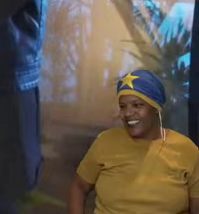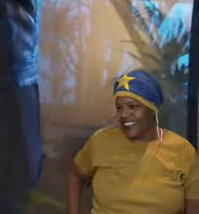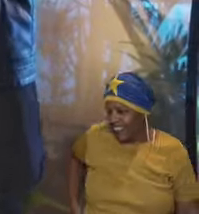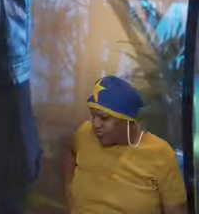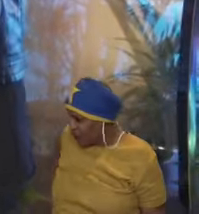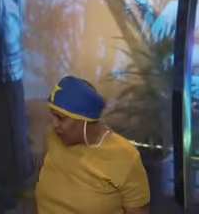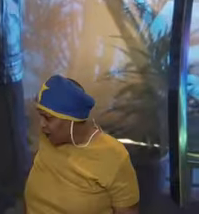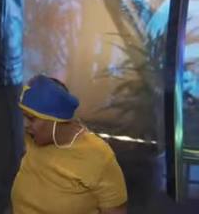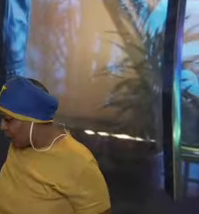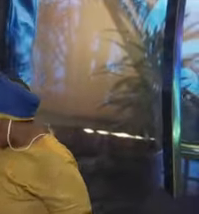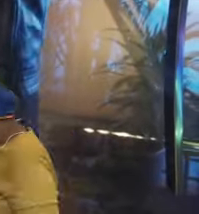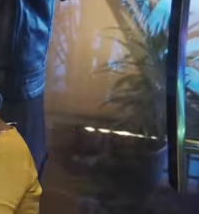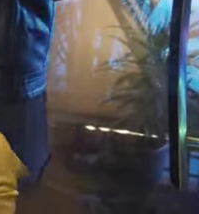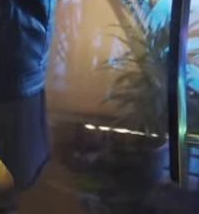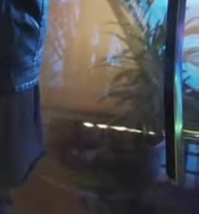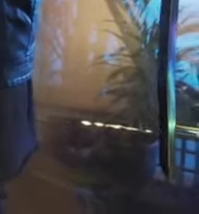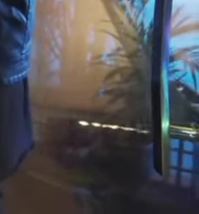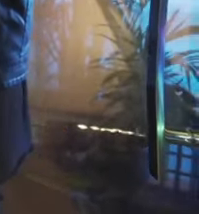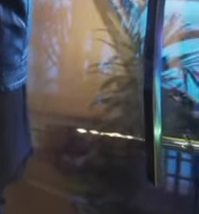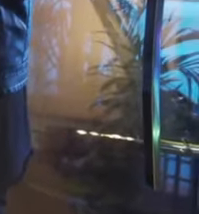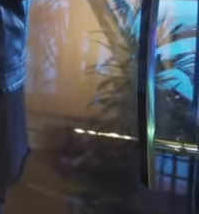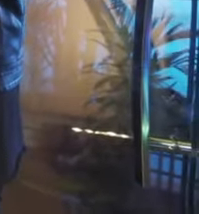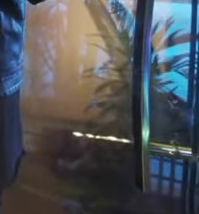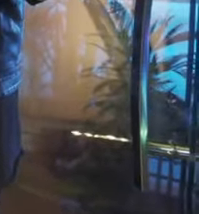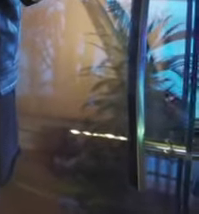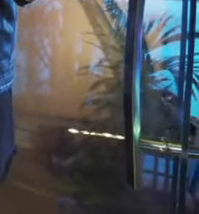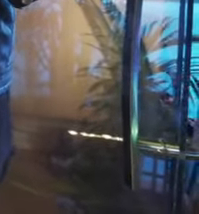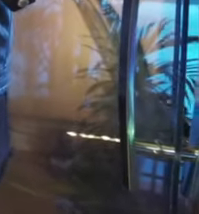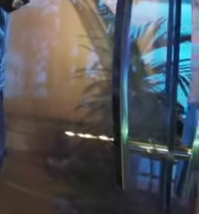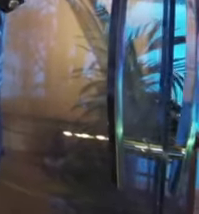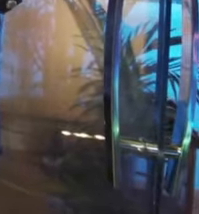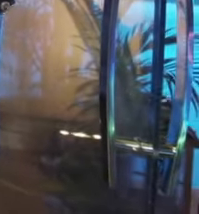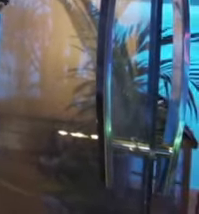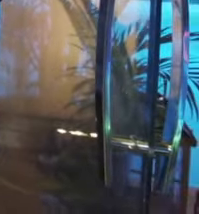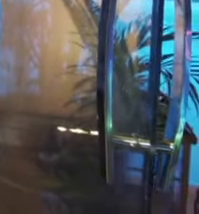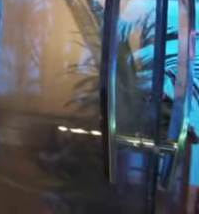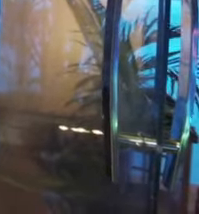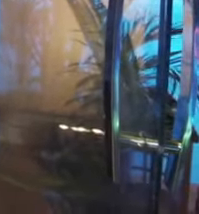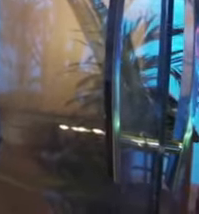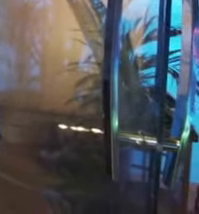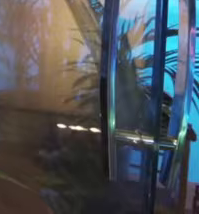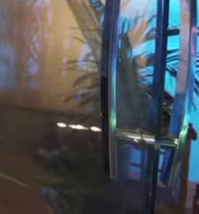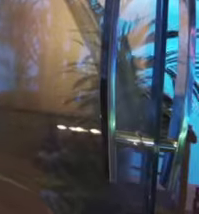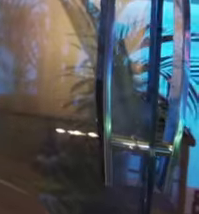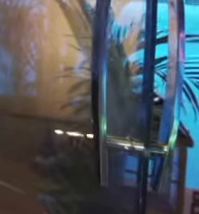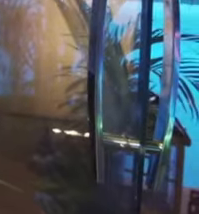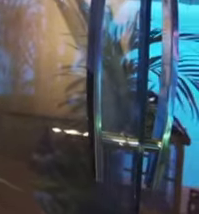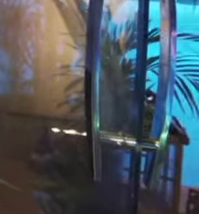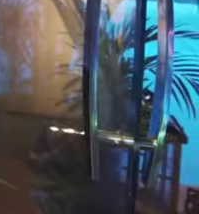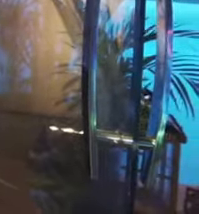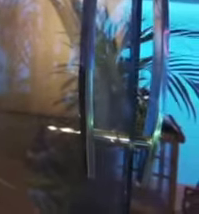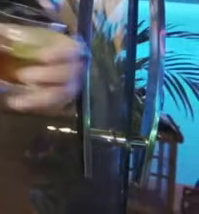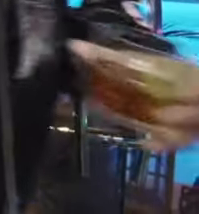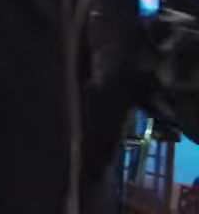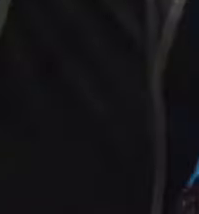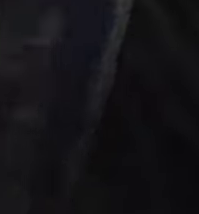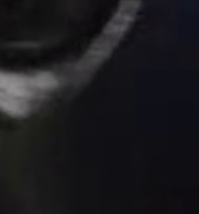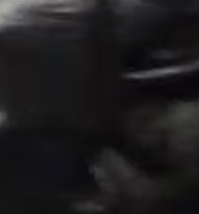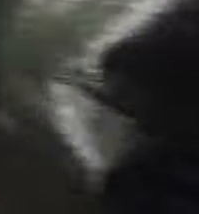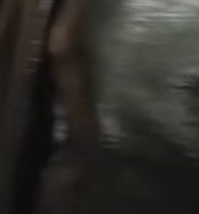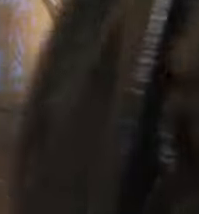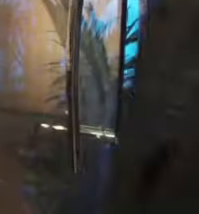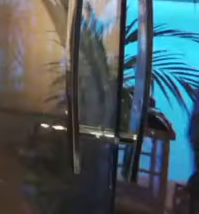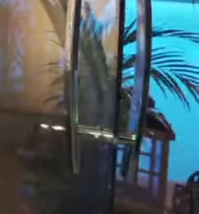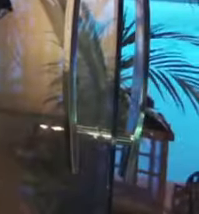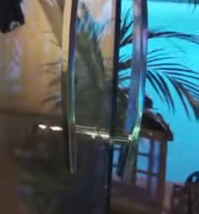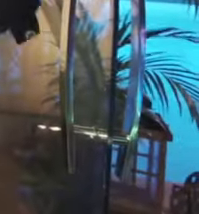Bora, bora. Mano, você fala depois da humilhação aqui na... Lembrando, velho, lembrando da doação, galera. Mano, se você